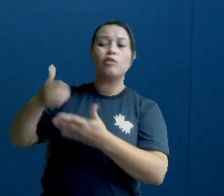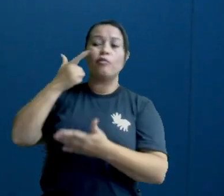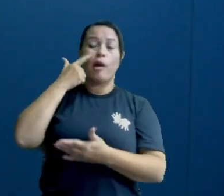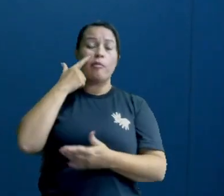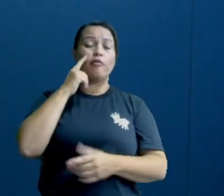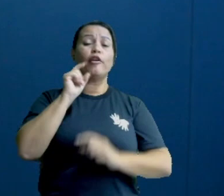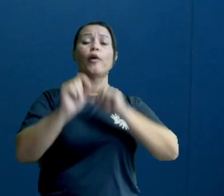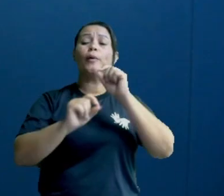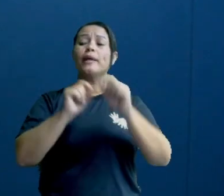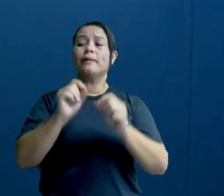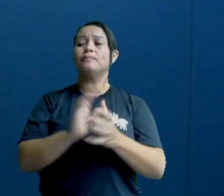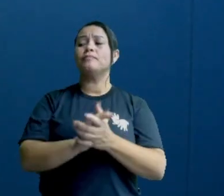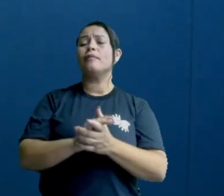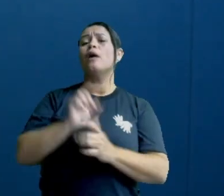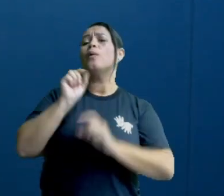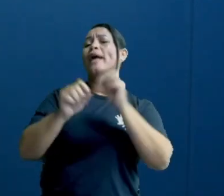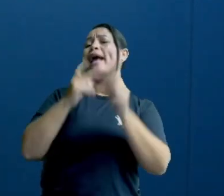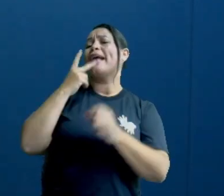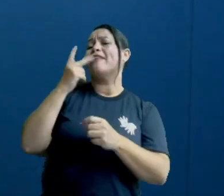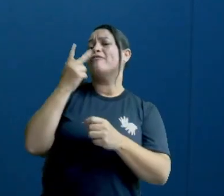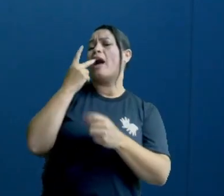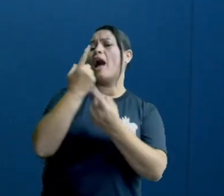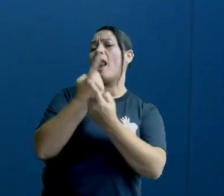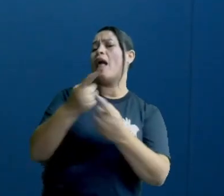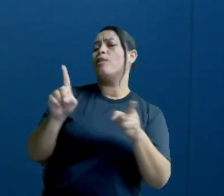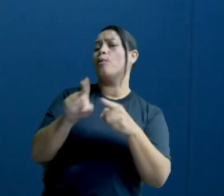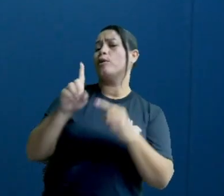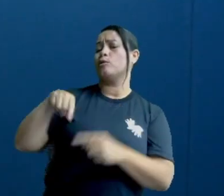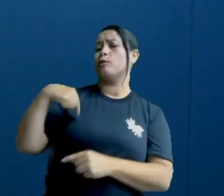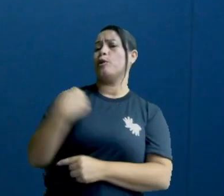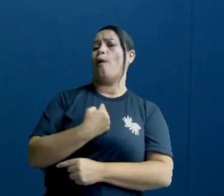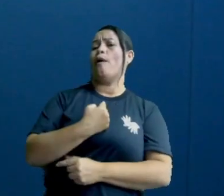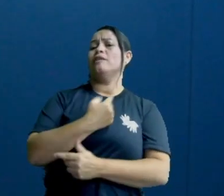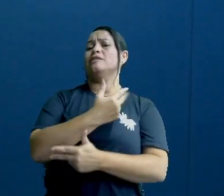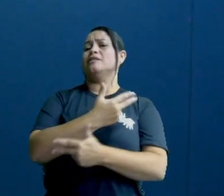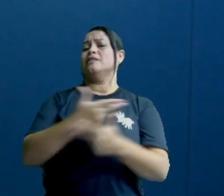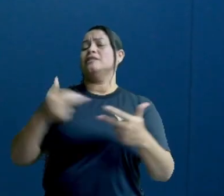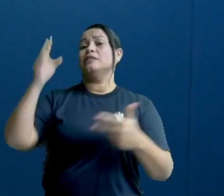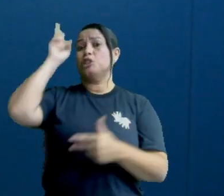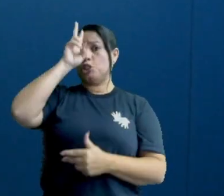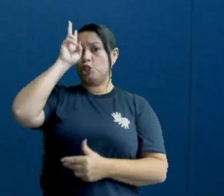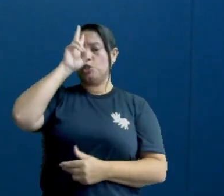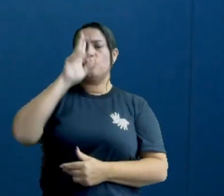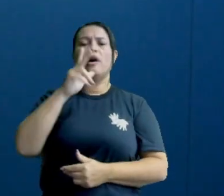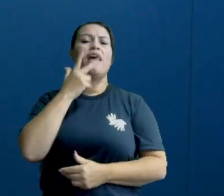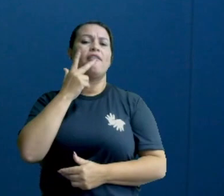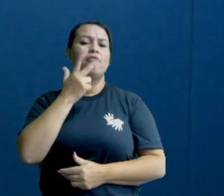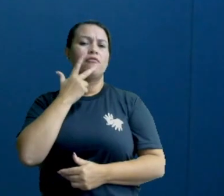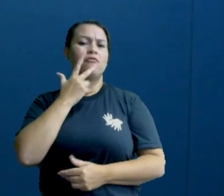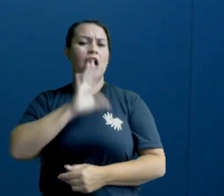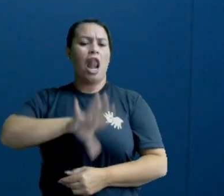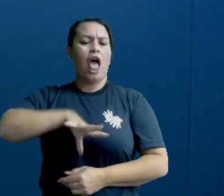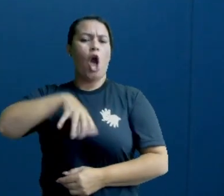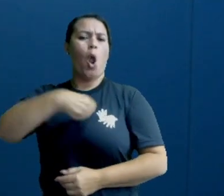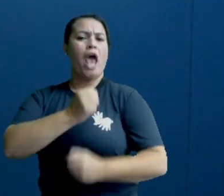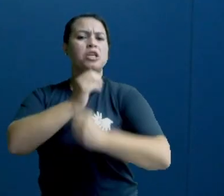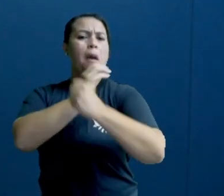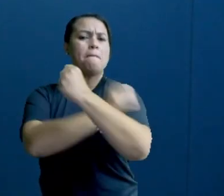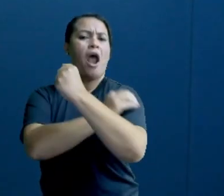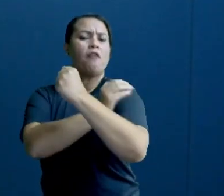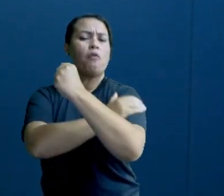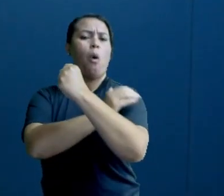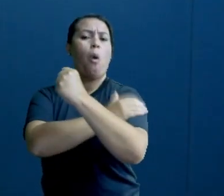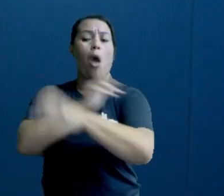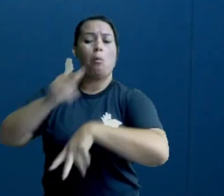Ó, e o que é que conta nesse hino, né? Sobre a nossa história. Conta da nossa coragem e bravura, né?